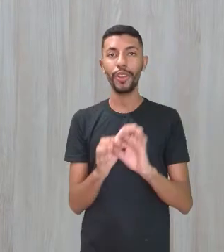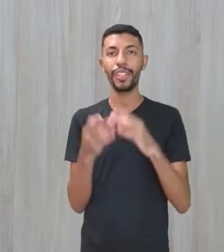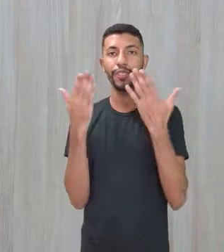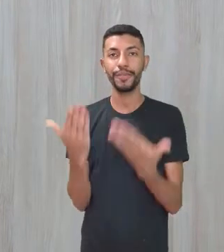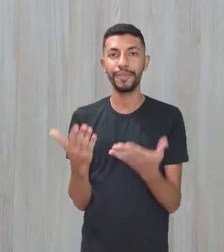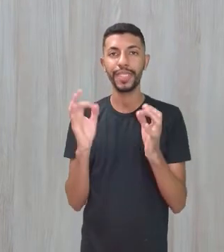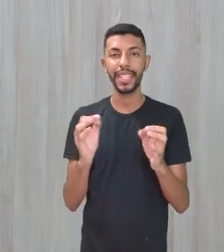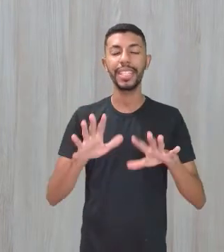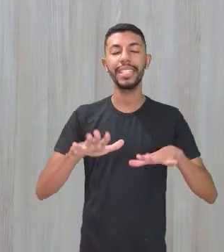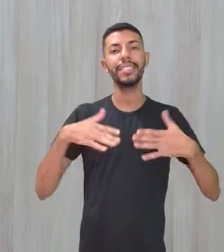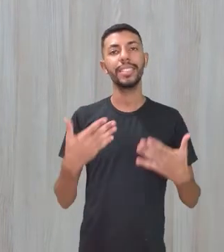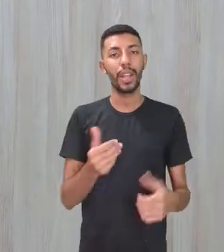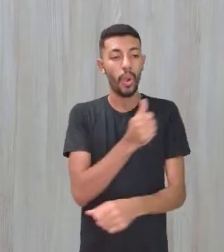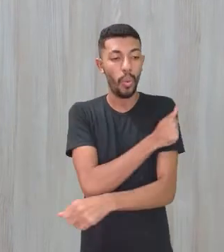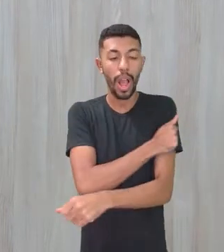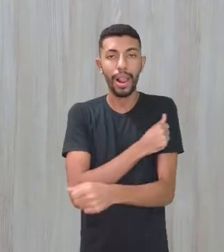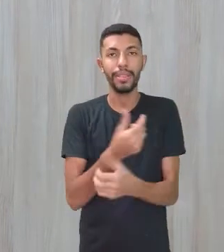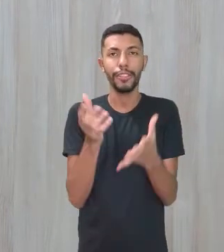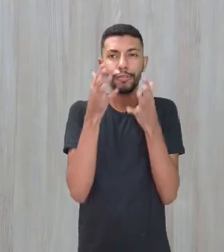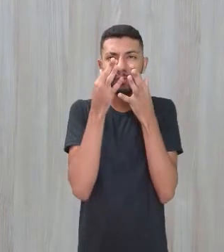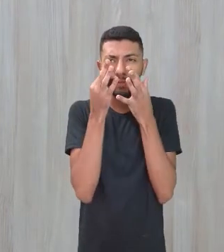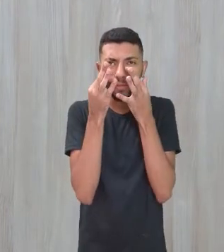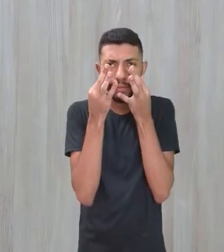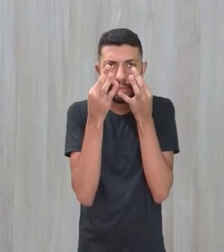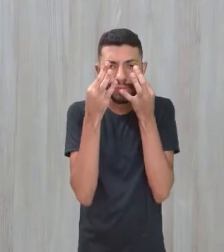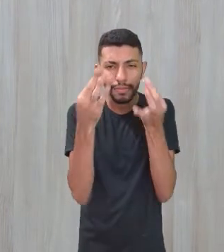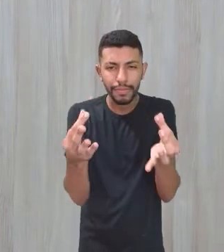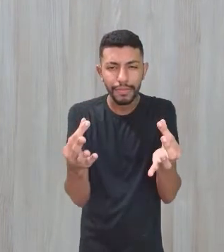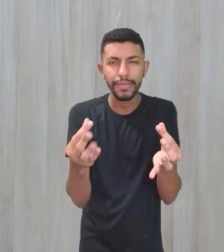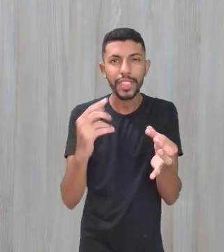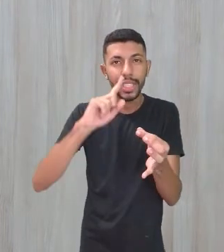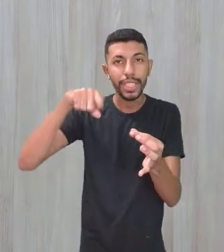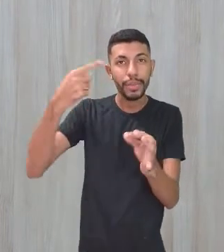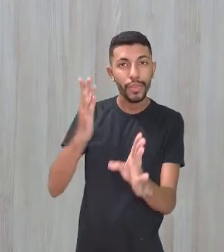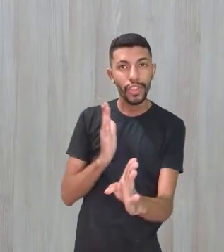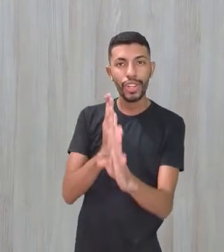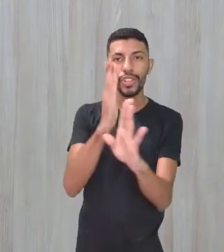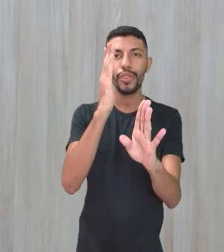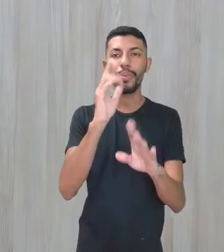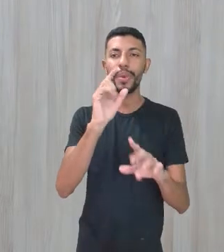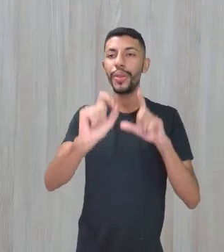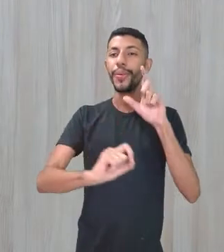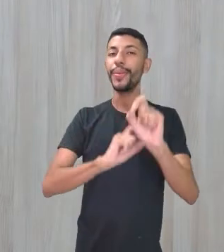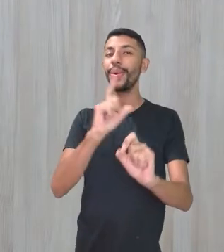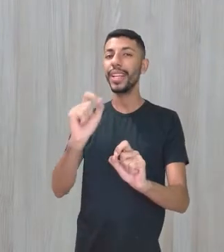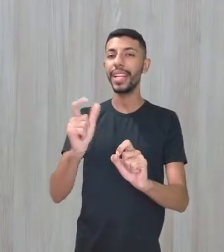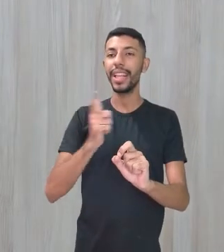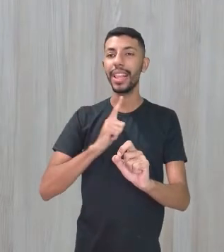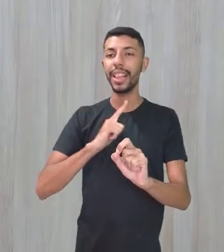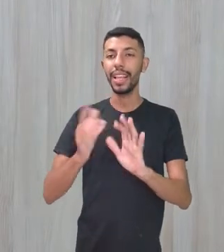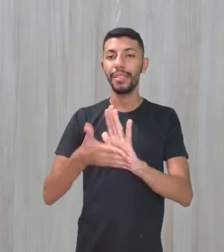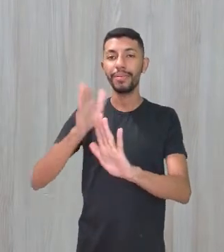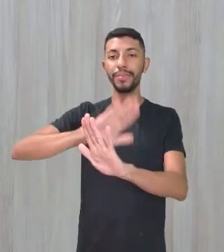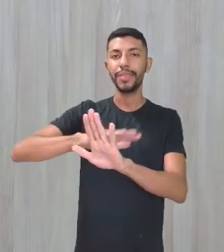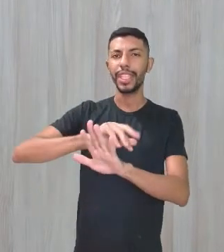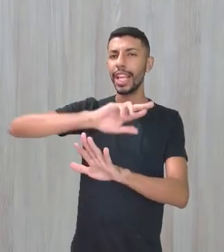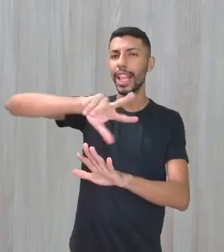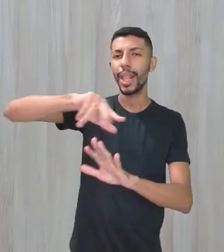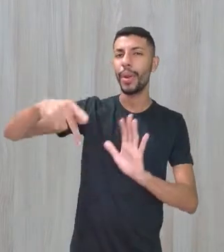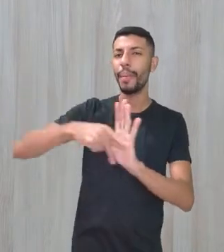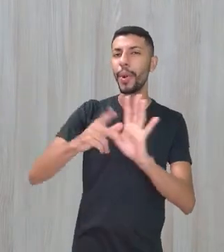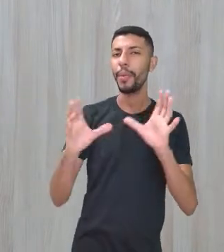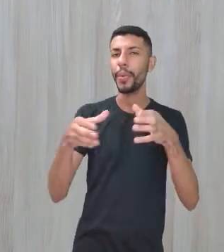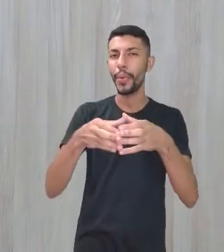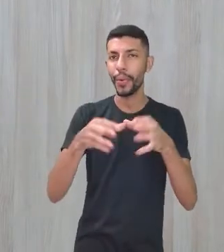vai começar a prestar atenção para poder descobrir o que é que tem ali que não faz parte da categoria